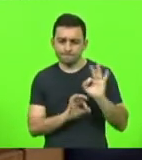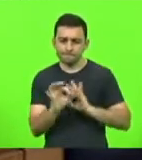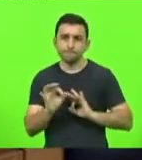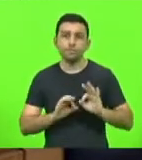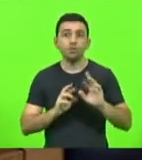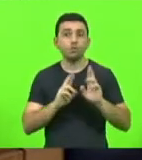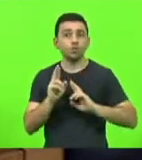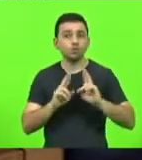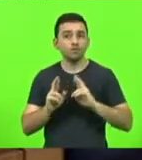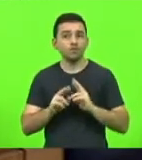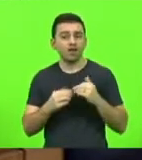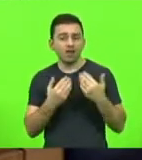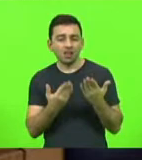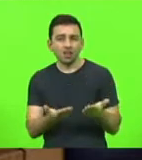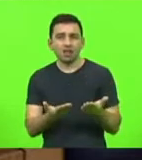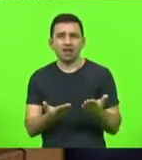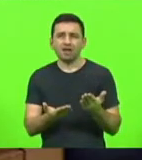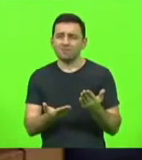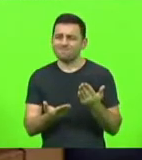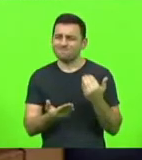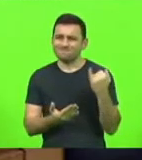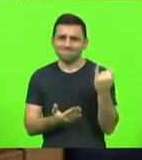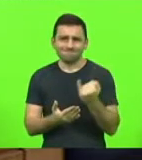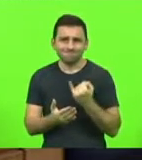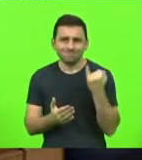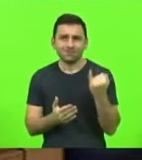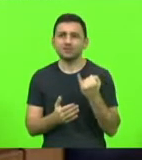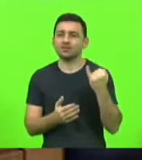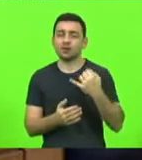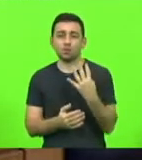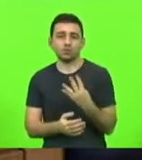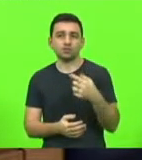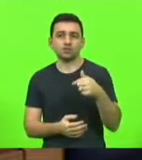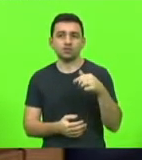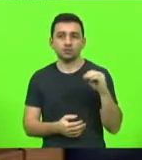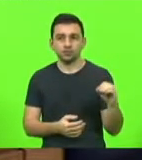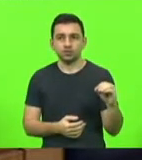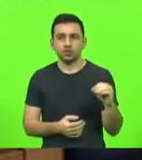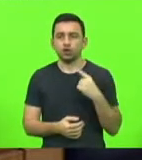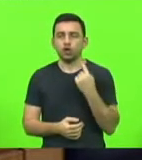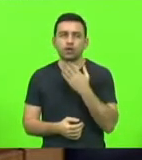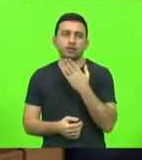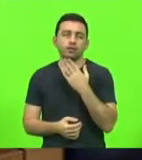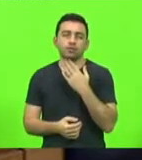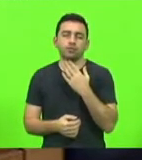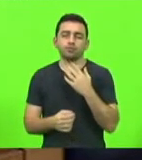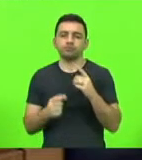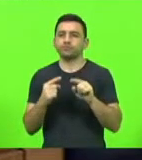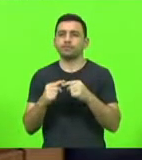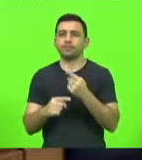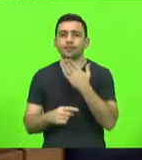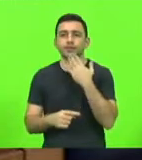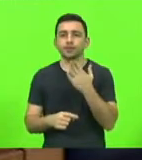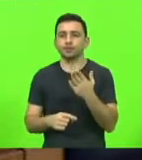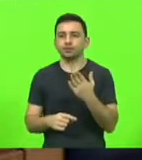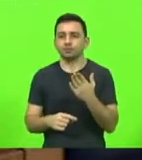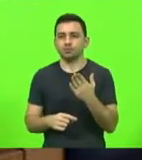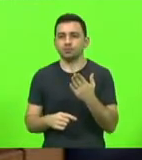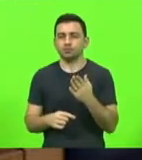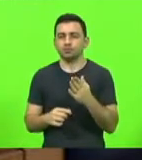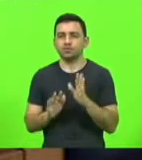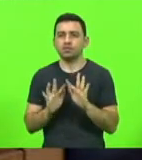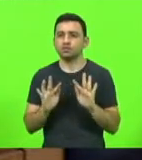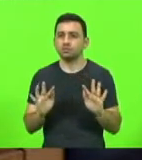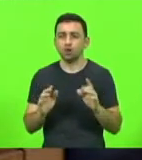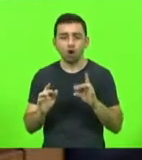rodovia, numa BR tão importante como é a 470. Nós não estamos pedindo nada, só estamos pedindo um